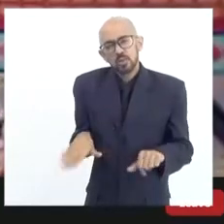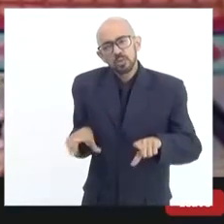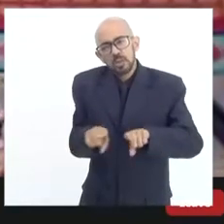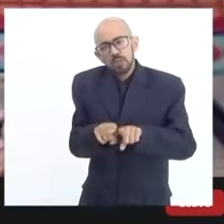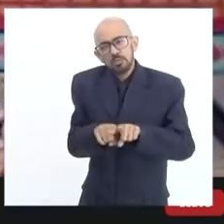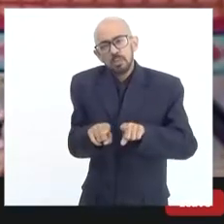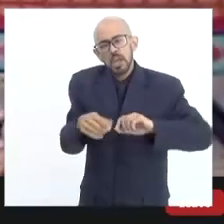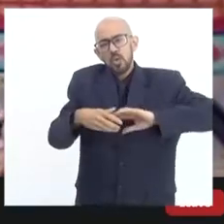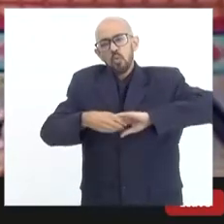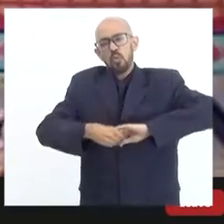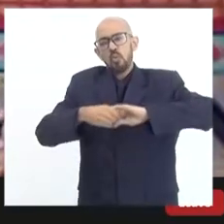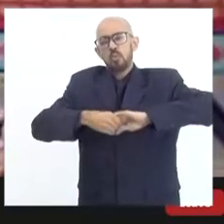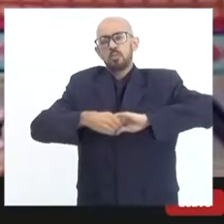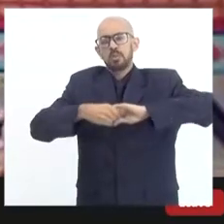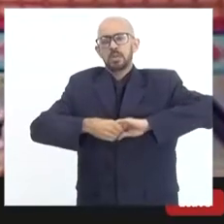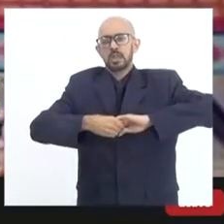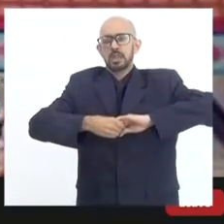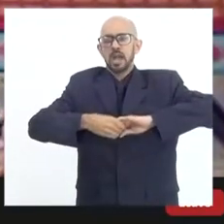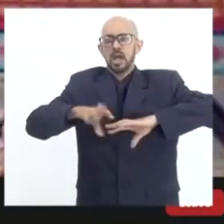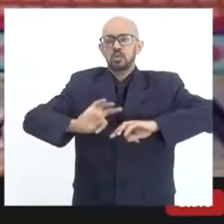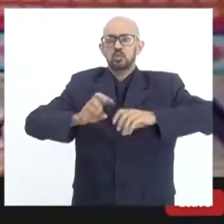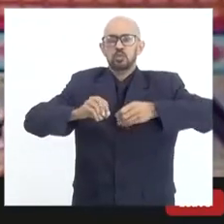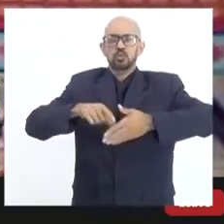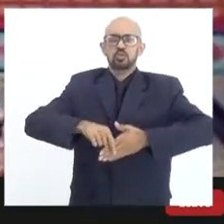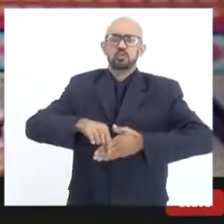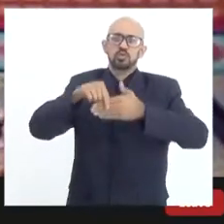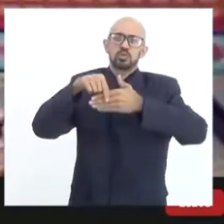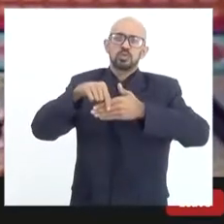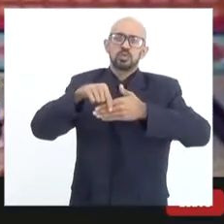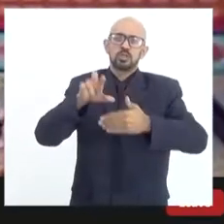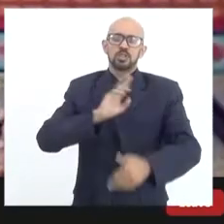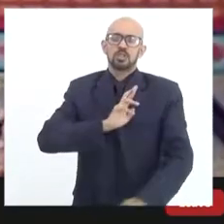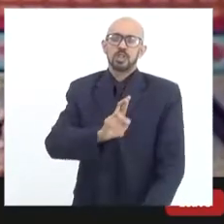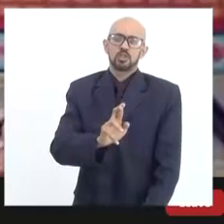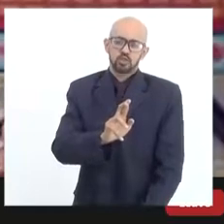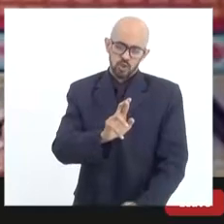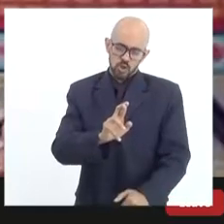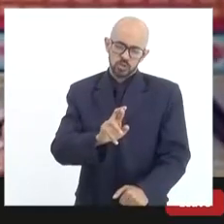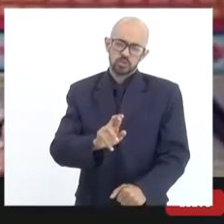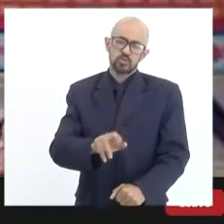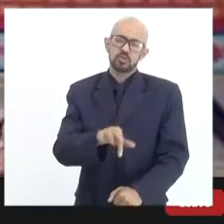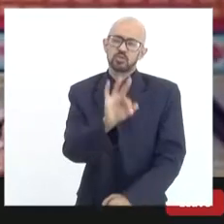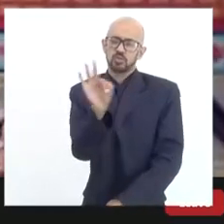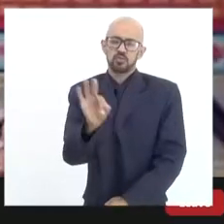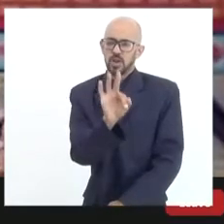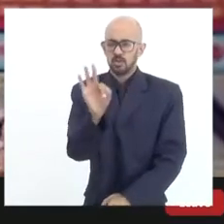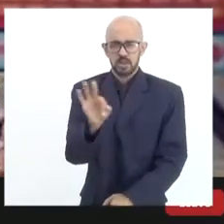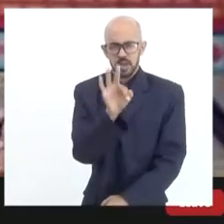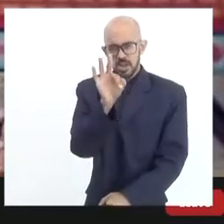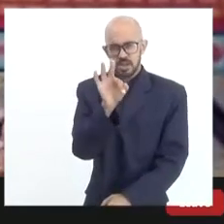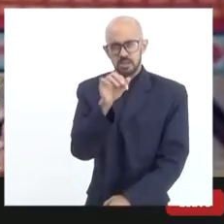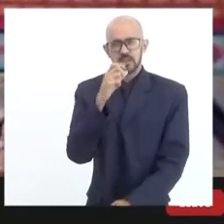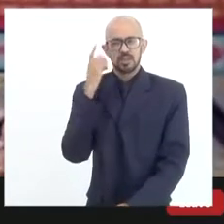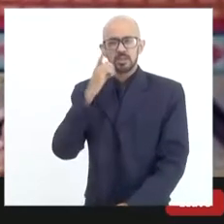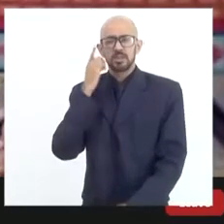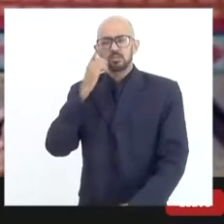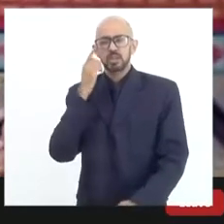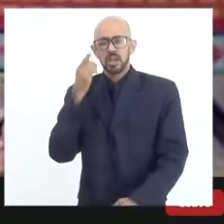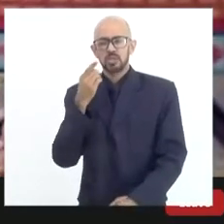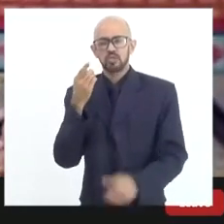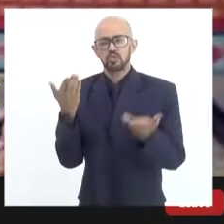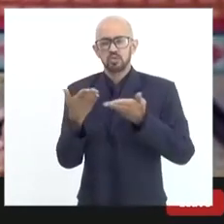cumprimentar, né, as autoridades religiosas, acadêmicas e parlamentares aqui nessa